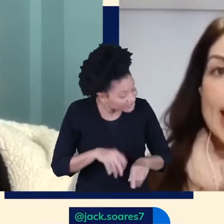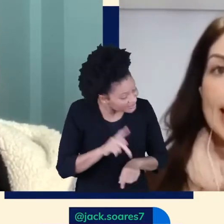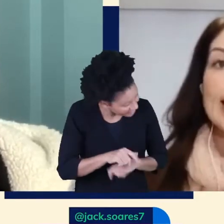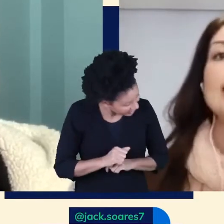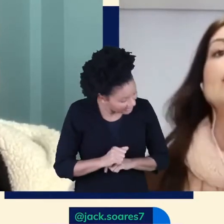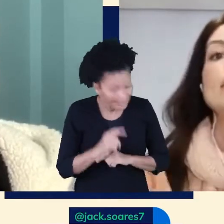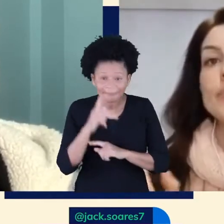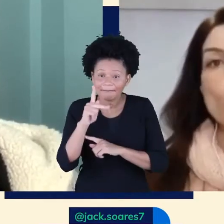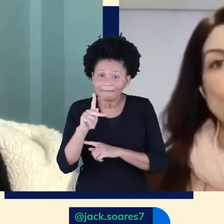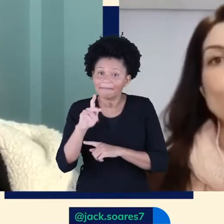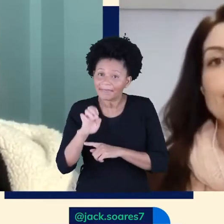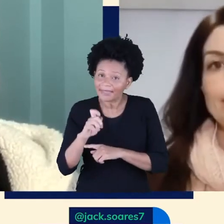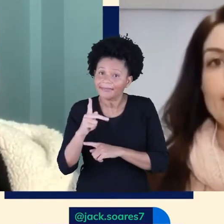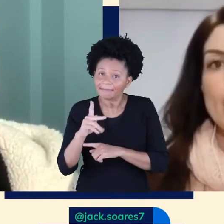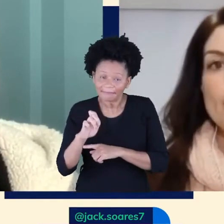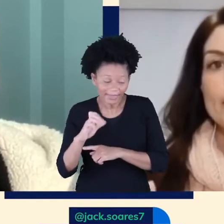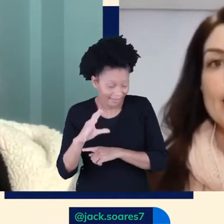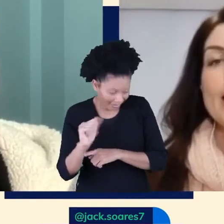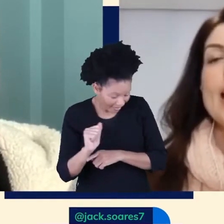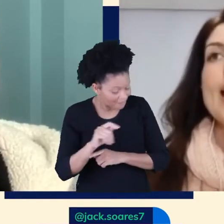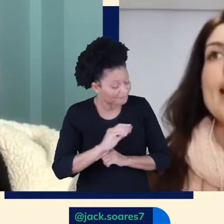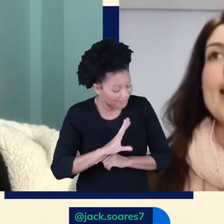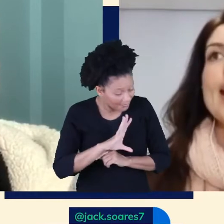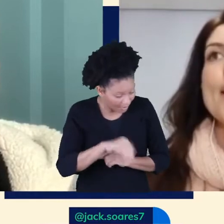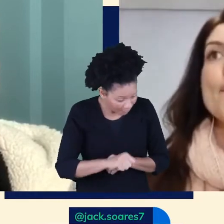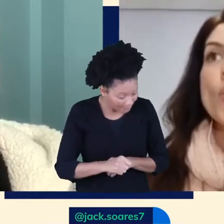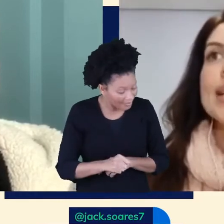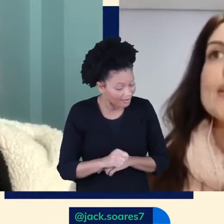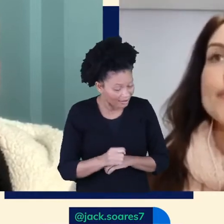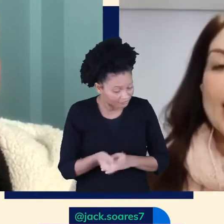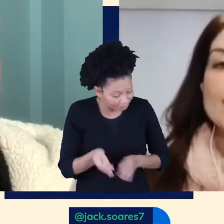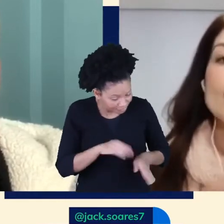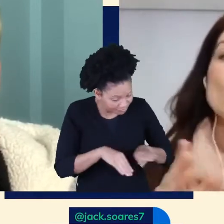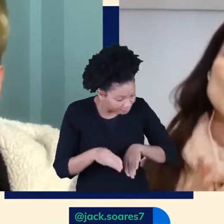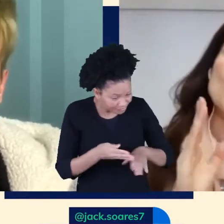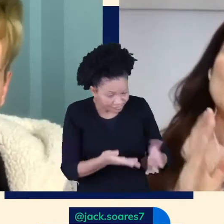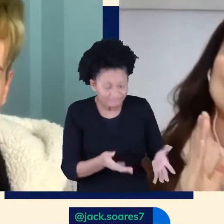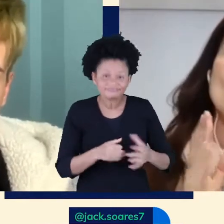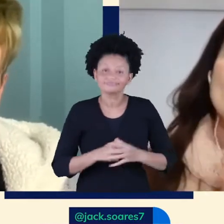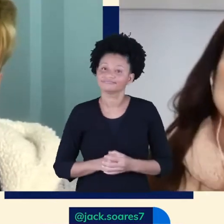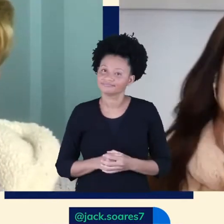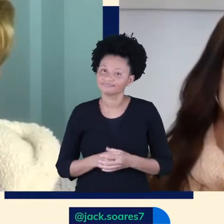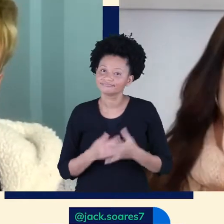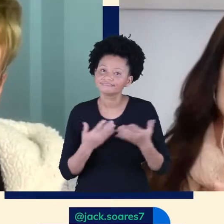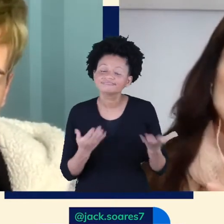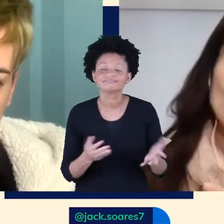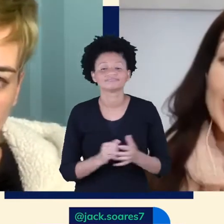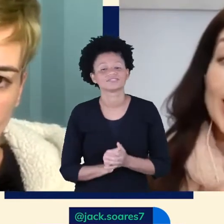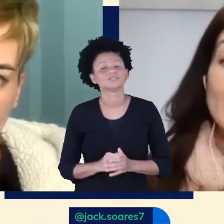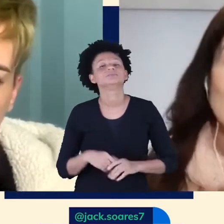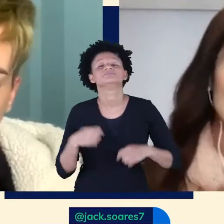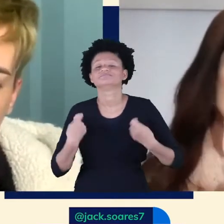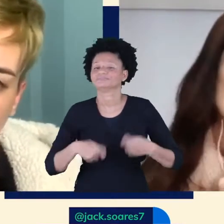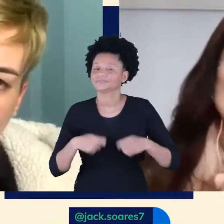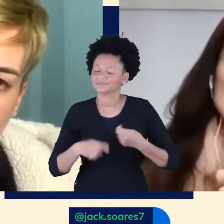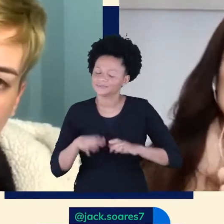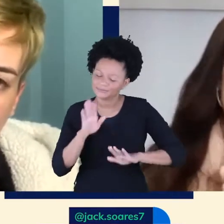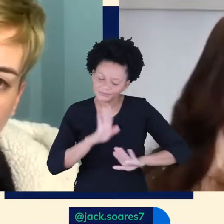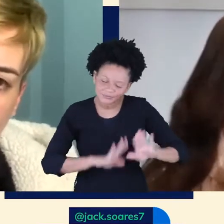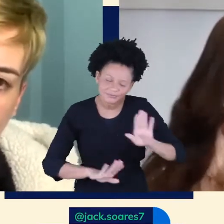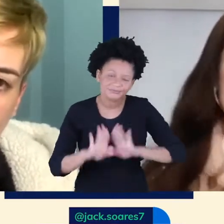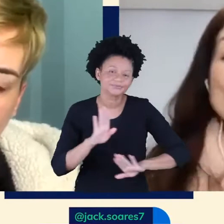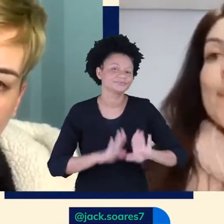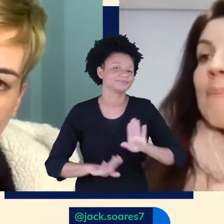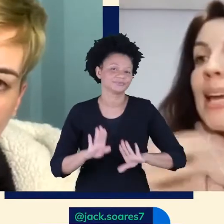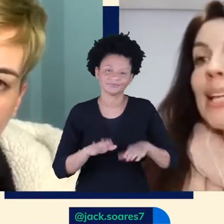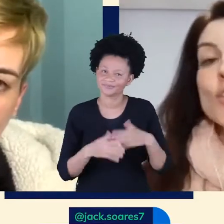para a pepeca. Pronto. Né? Bom, nessa fase, então, a gente tem que tomar esses cuidados, porque na nossa cultura